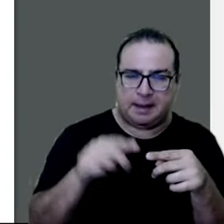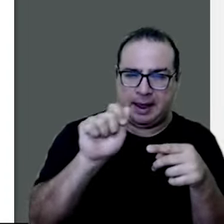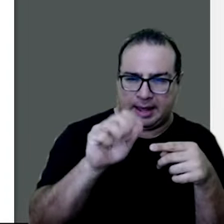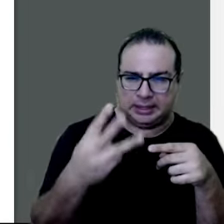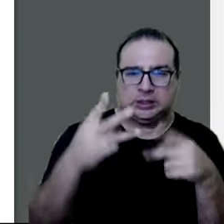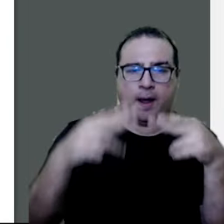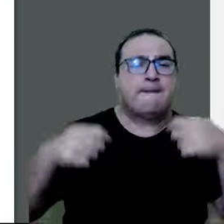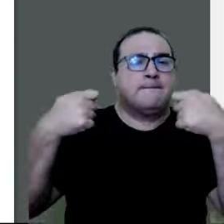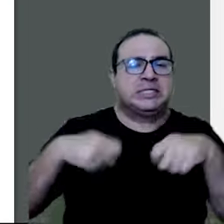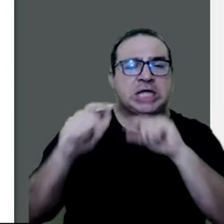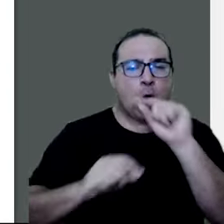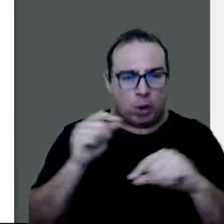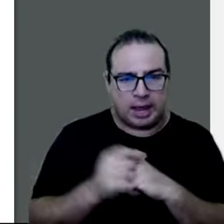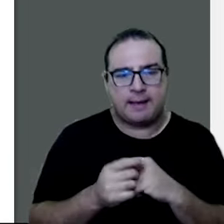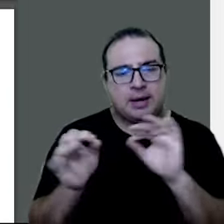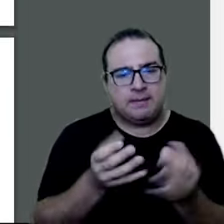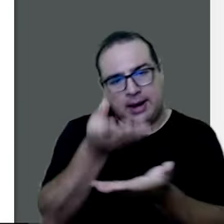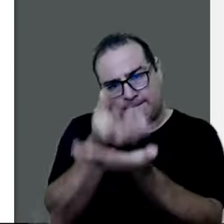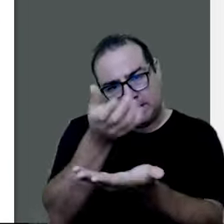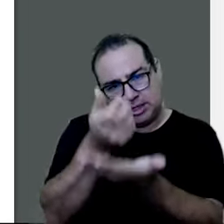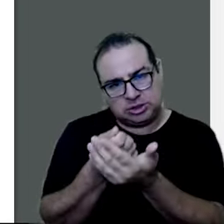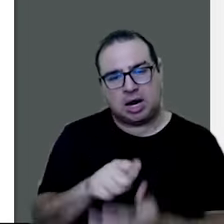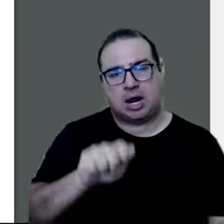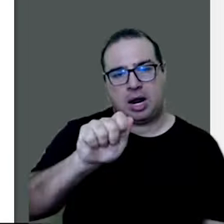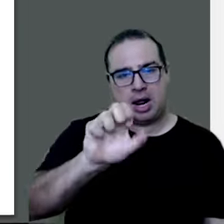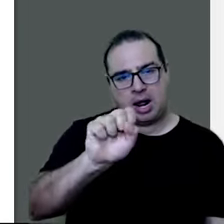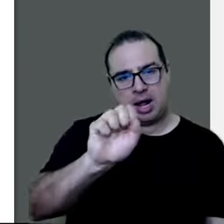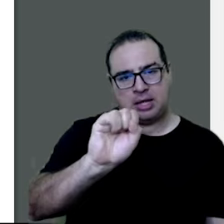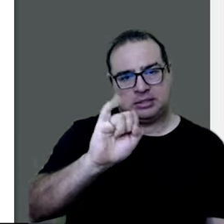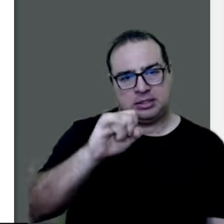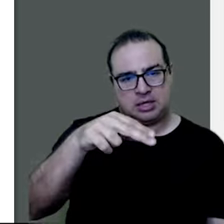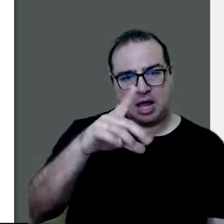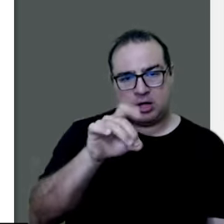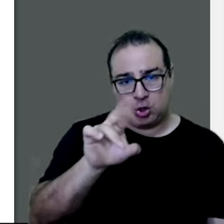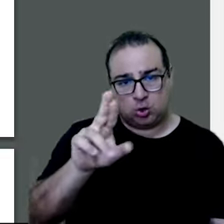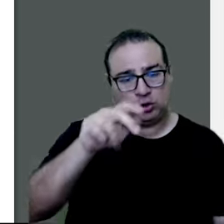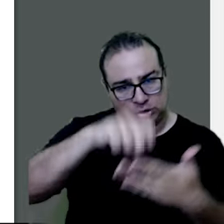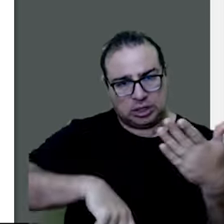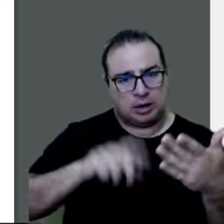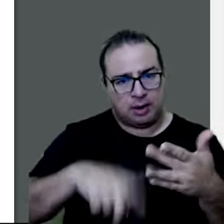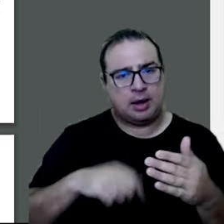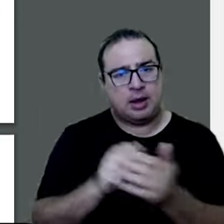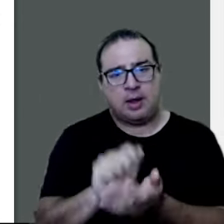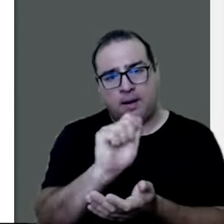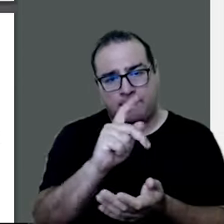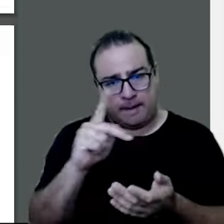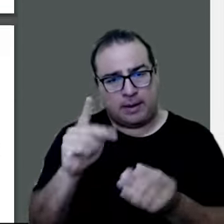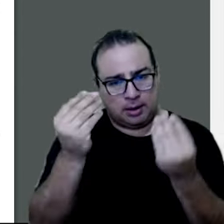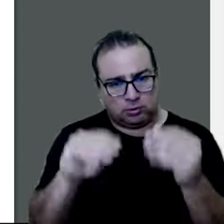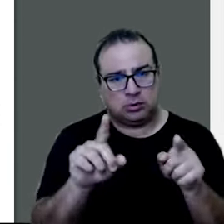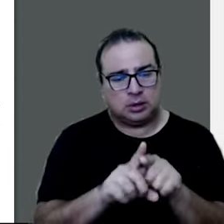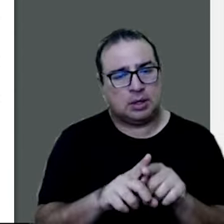A3 a gente precisa instalar o assinador digital esse assinador digital ele é uma aplicação